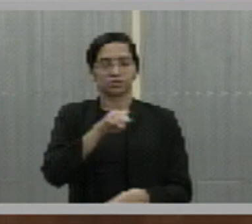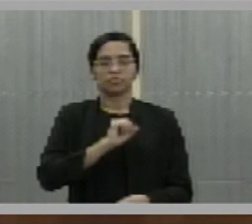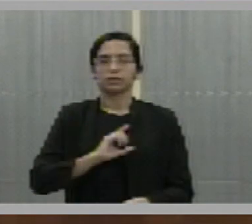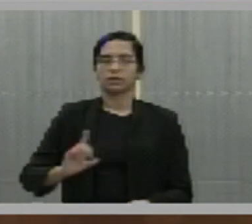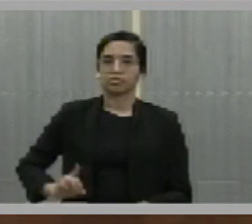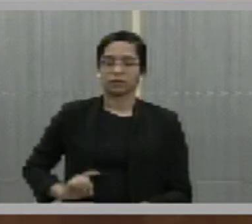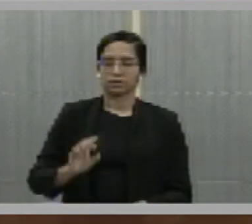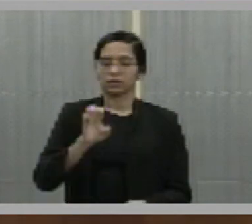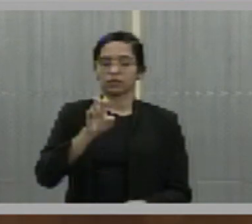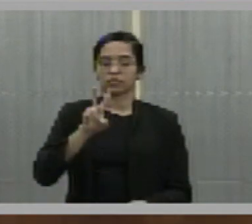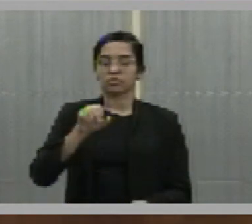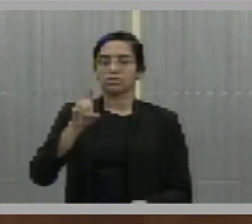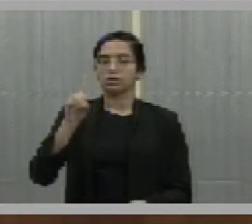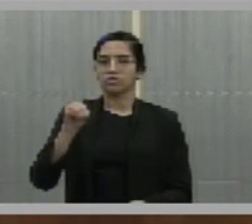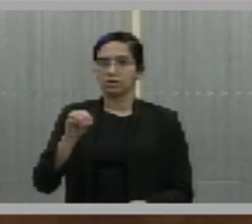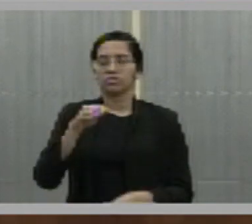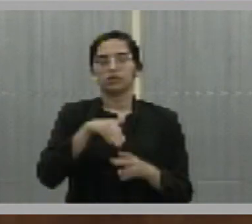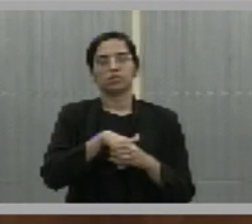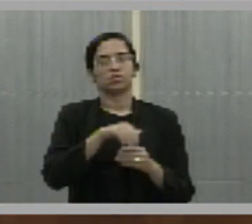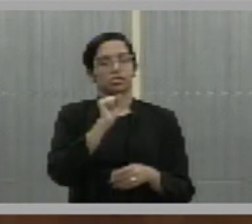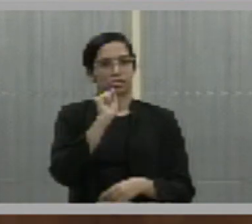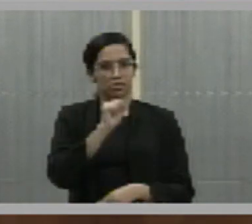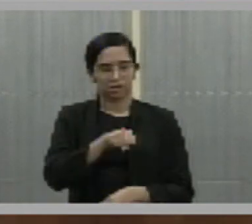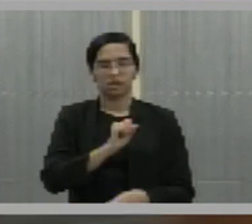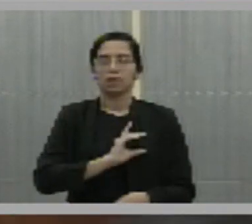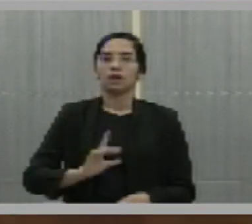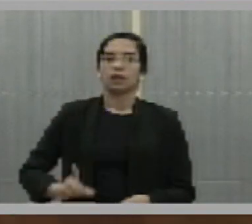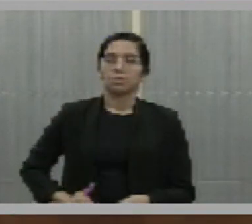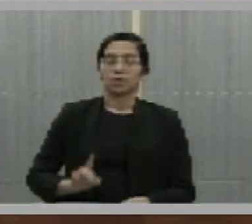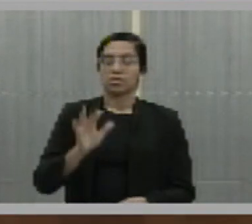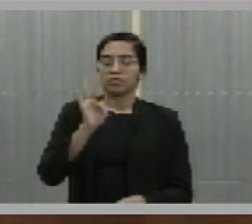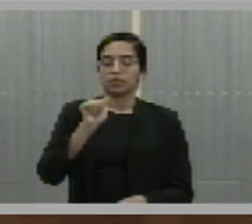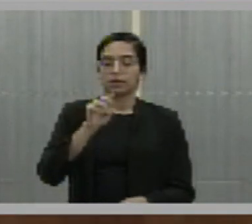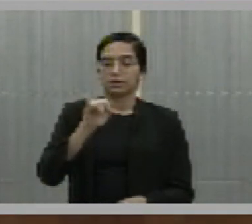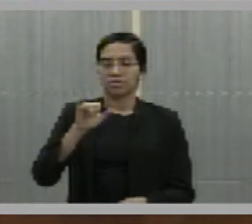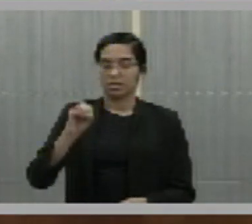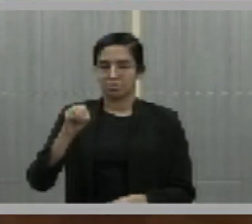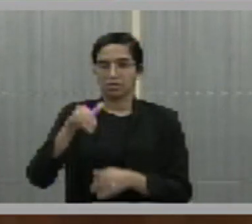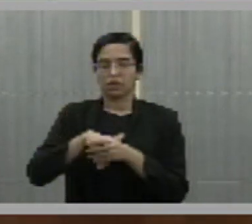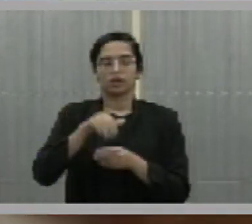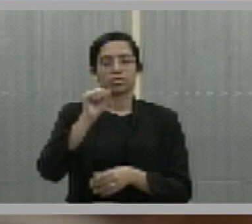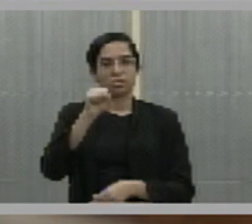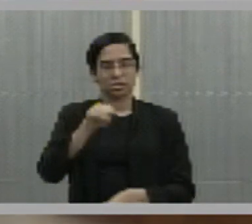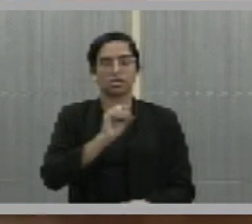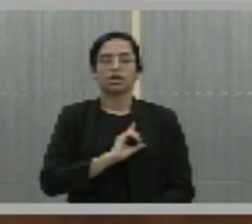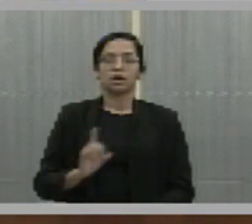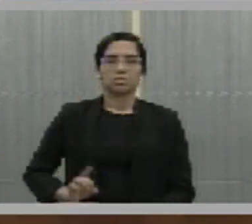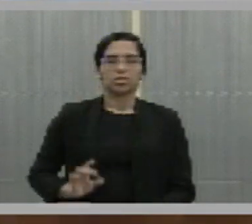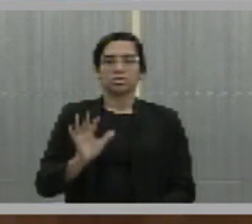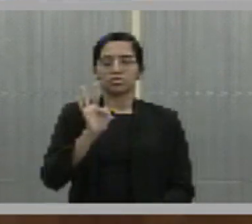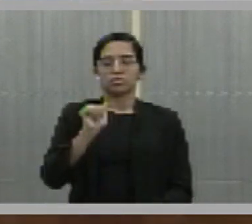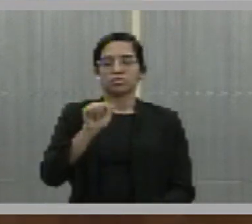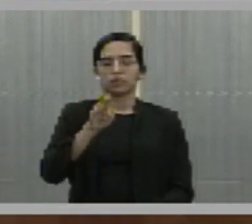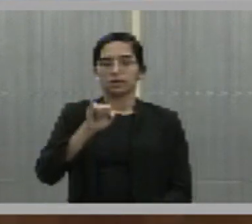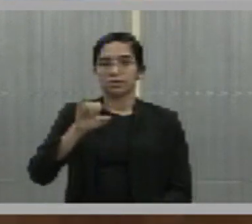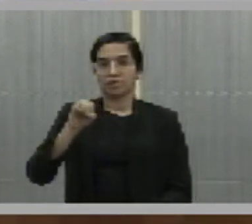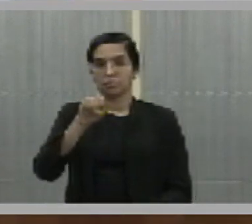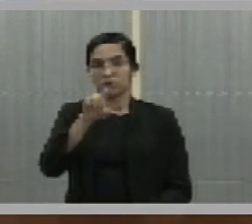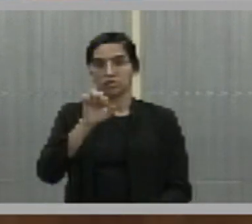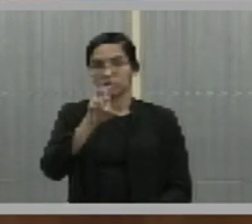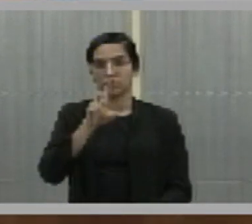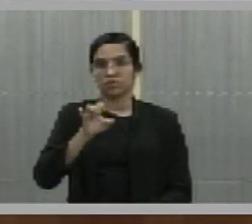Deputado Evaldo Gomes, como vota? Sim. Deputado Fábio Novo, como vota? Sim. Deputado Fábio Xavier, como vota?